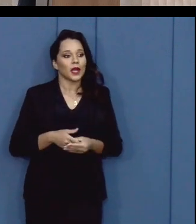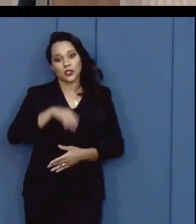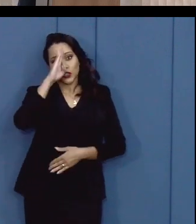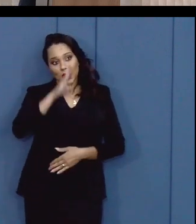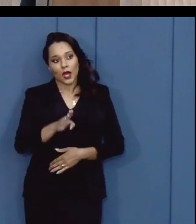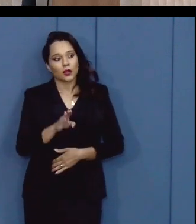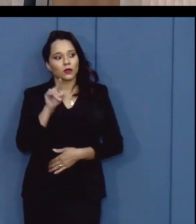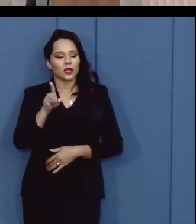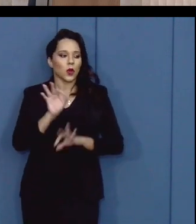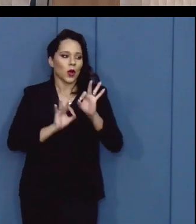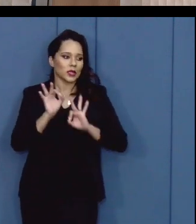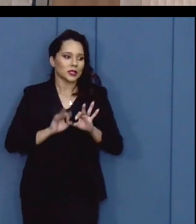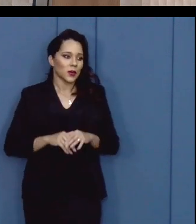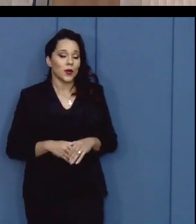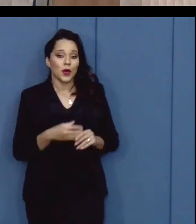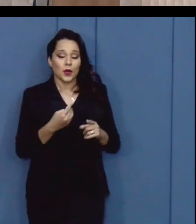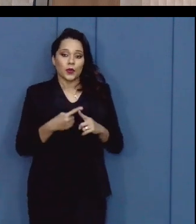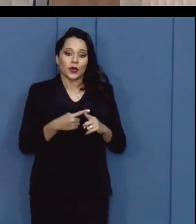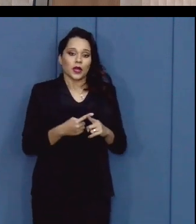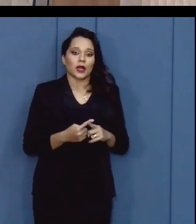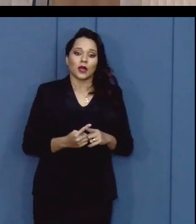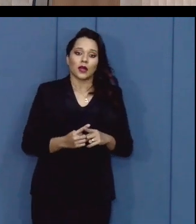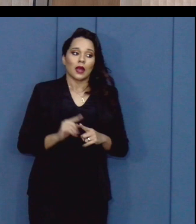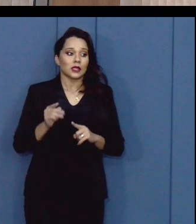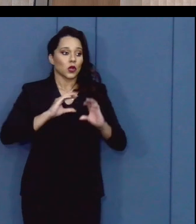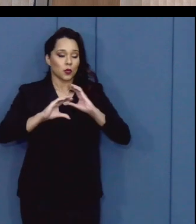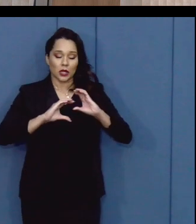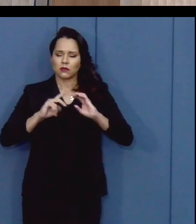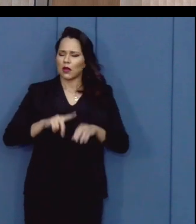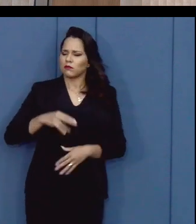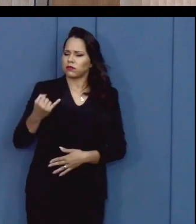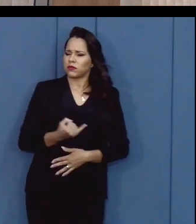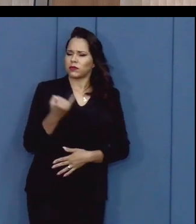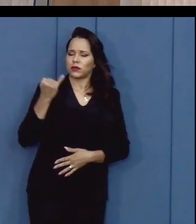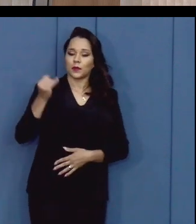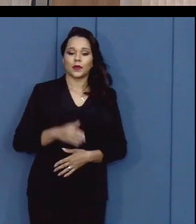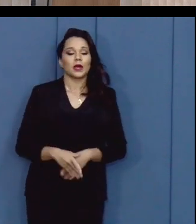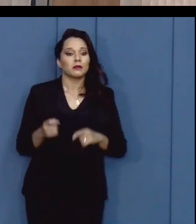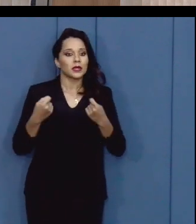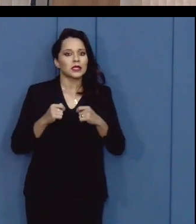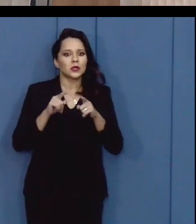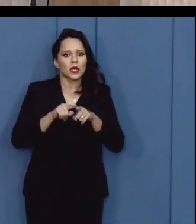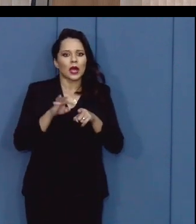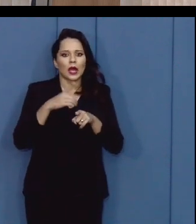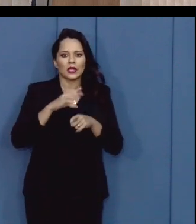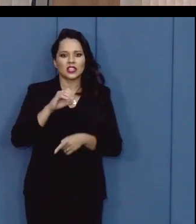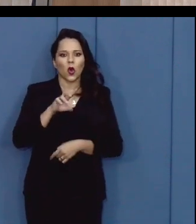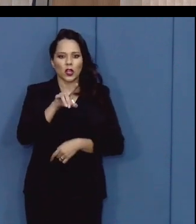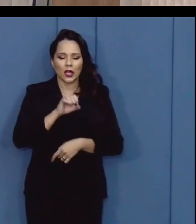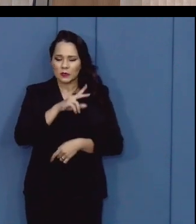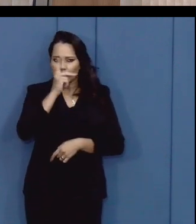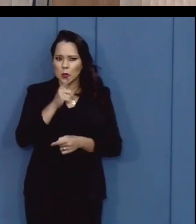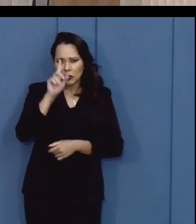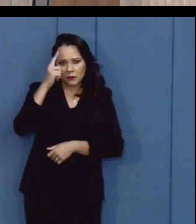forma direta ou indireta dessa organização, porque essa comunicação é fundamental. A gente tem que desmistificar o Códex.